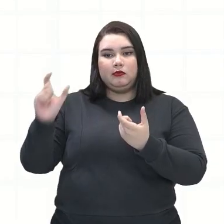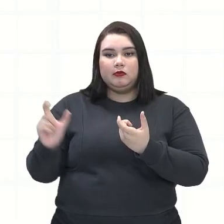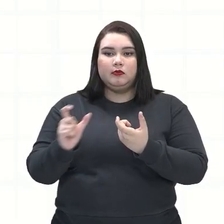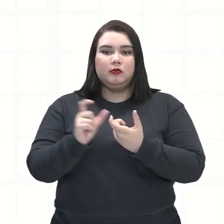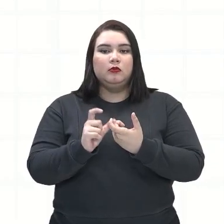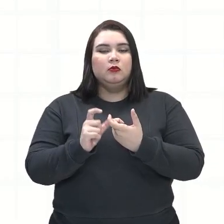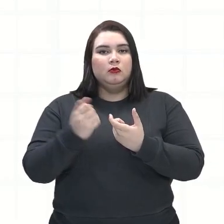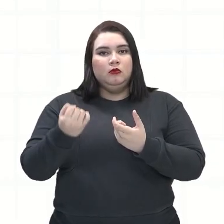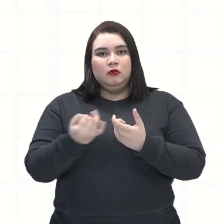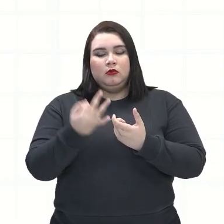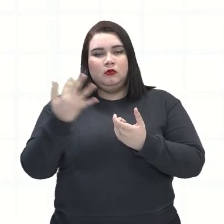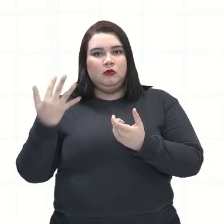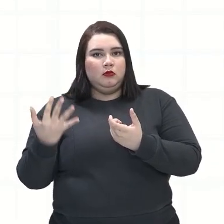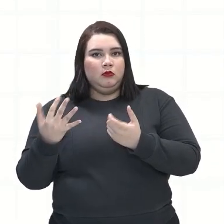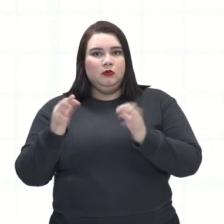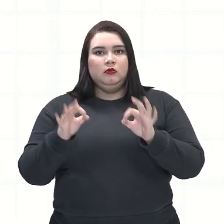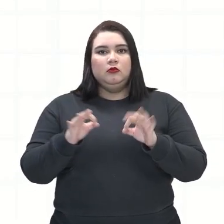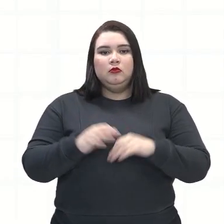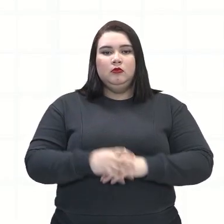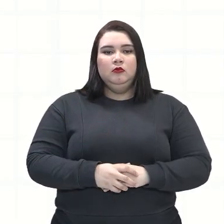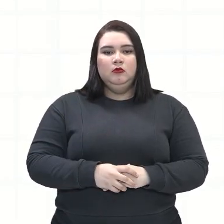né? Que eu posso quantificar.